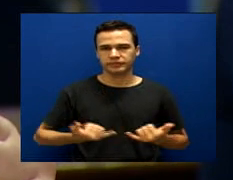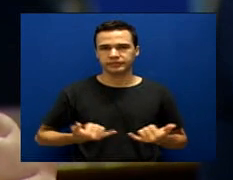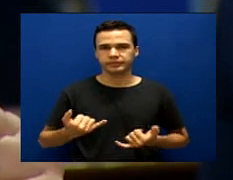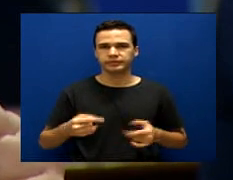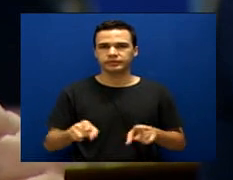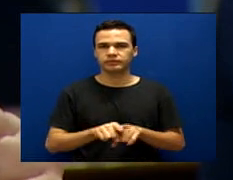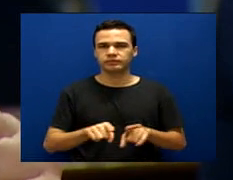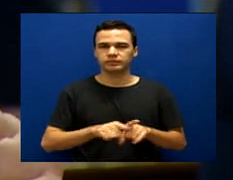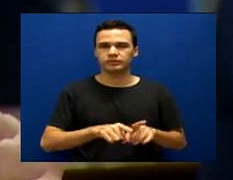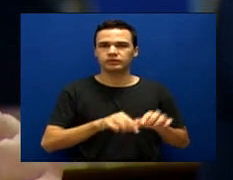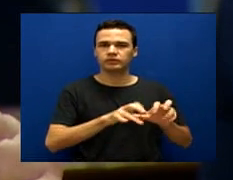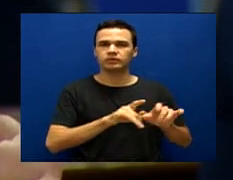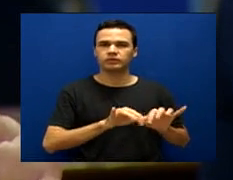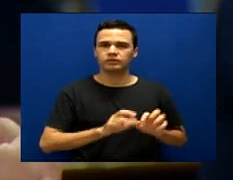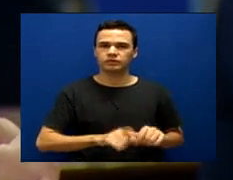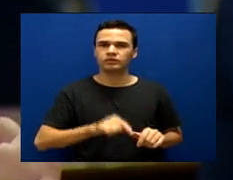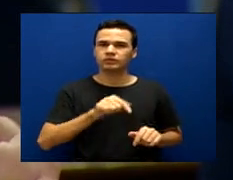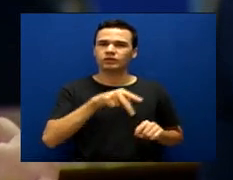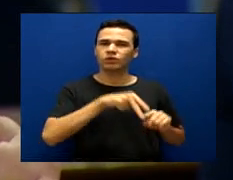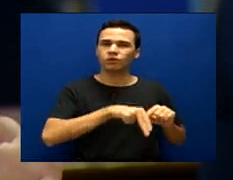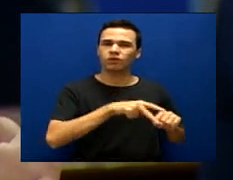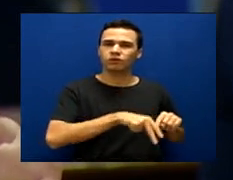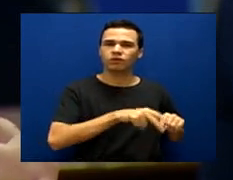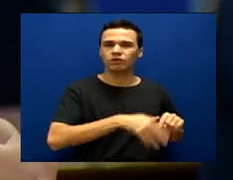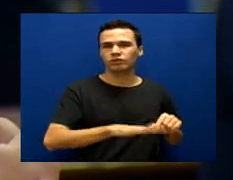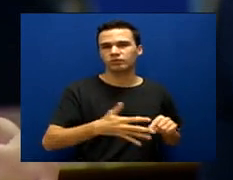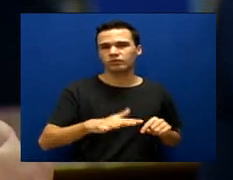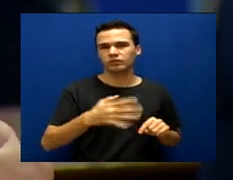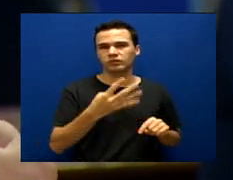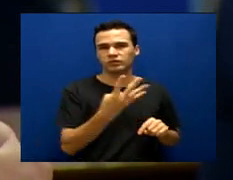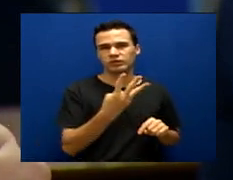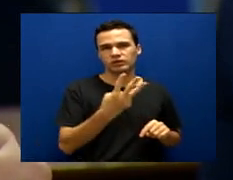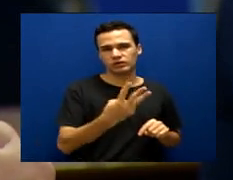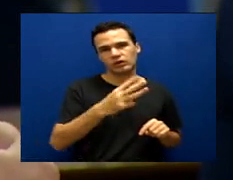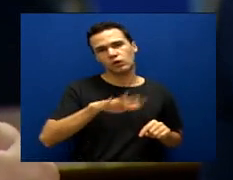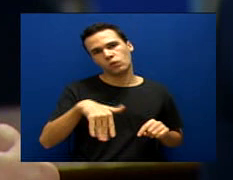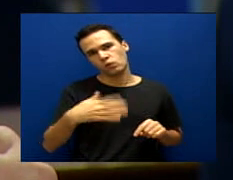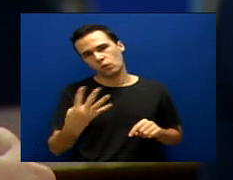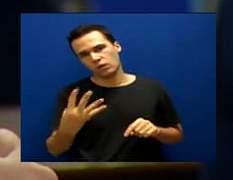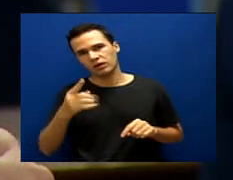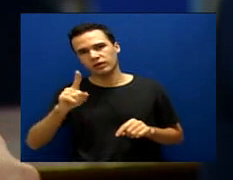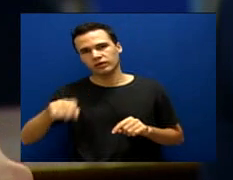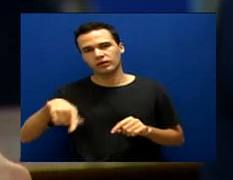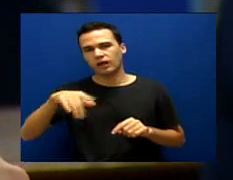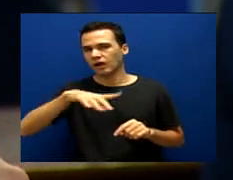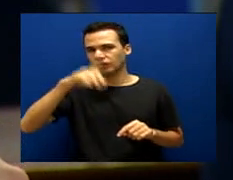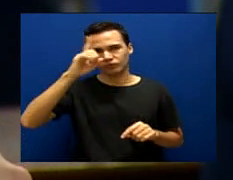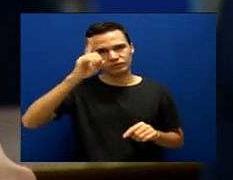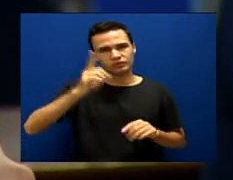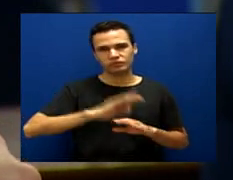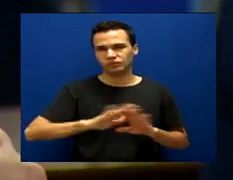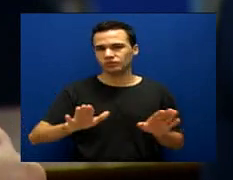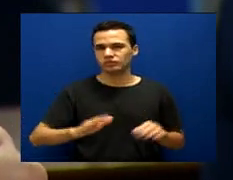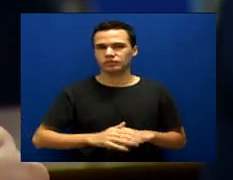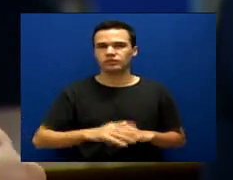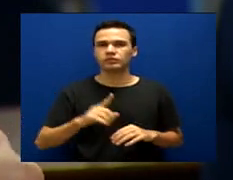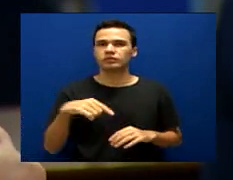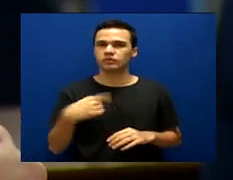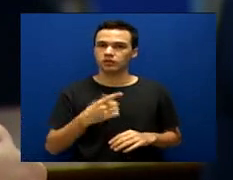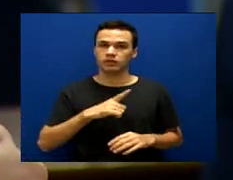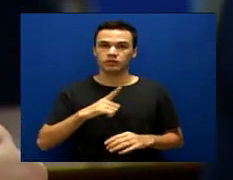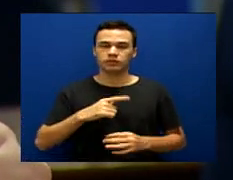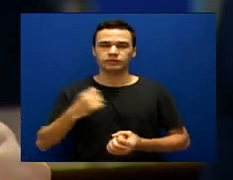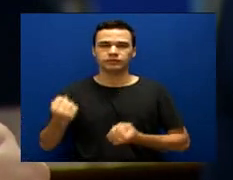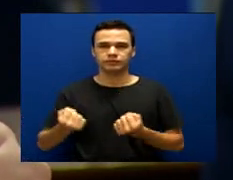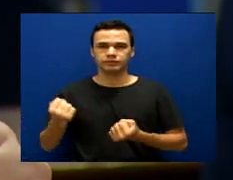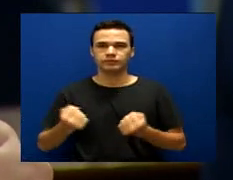do relatório que ele castrava apenas uma média de 3 a 4 animais por dia. Não adianta. Tá? Nós temos o veículo,